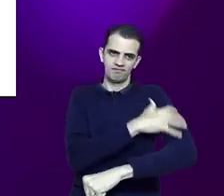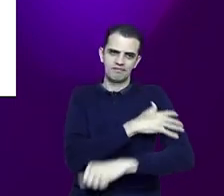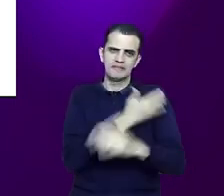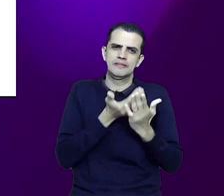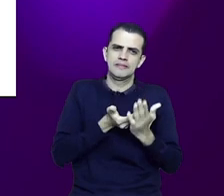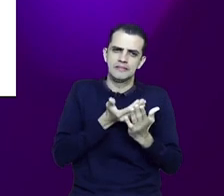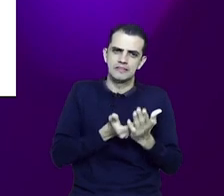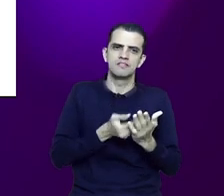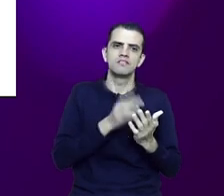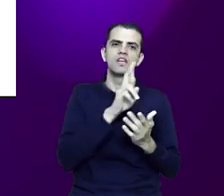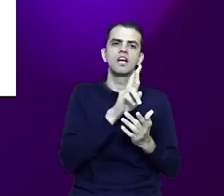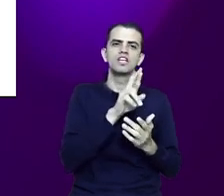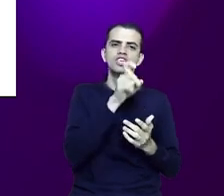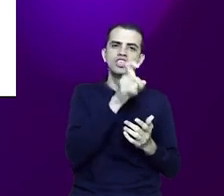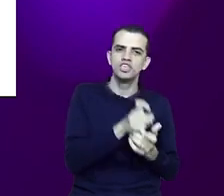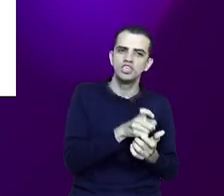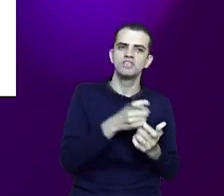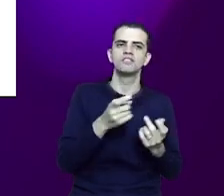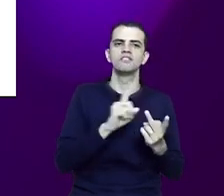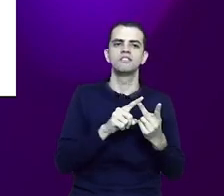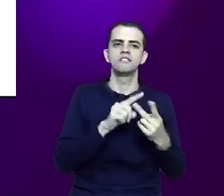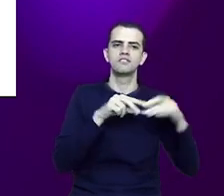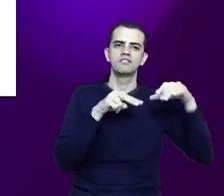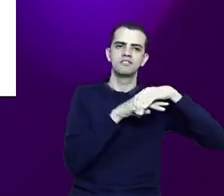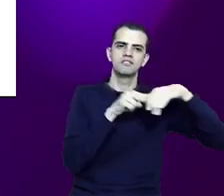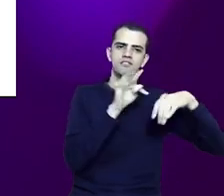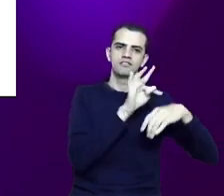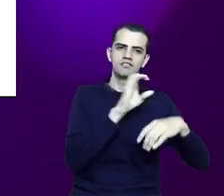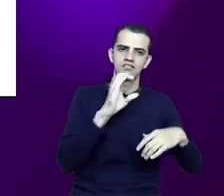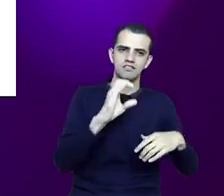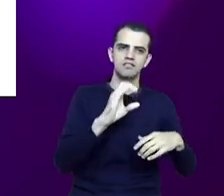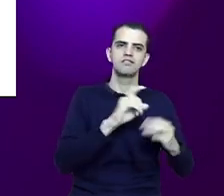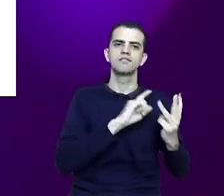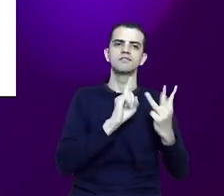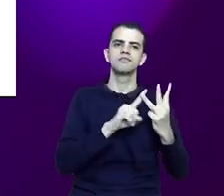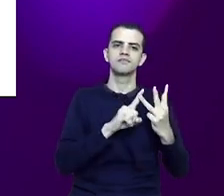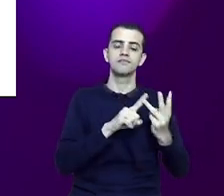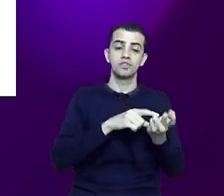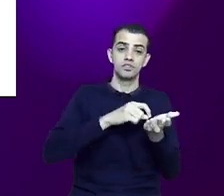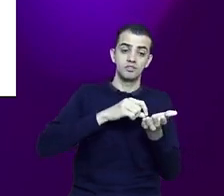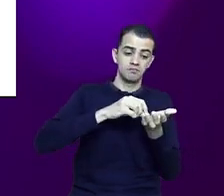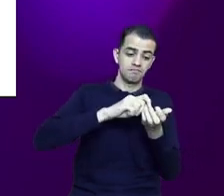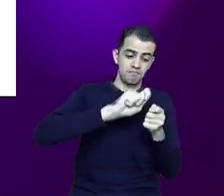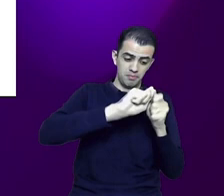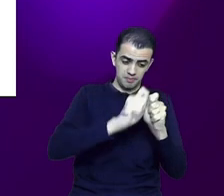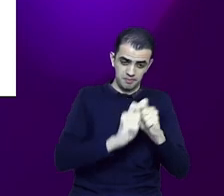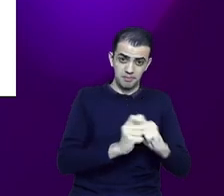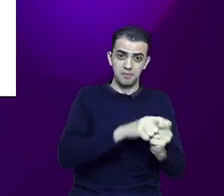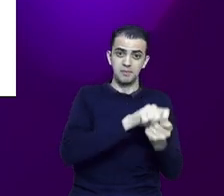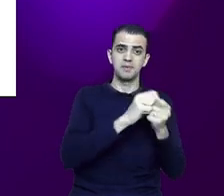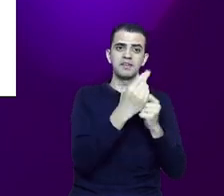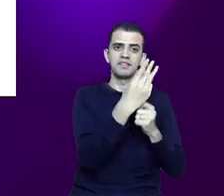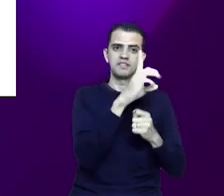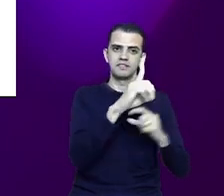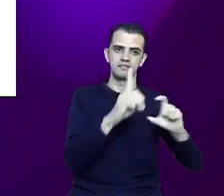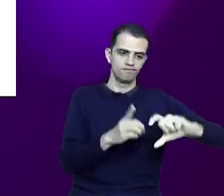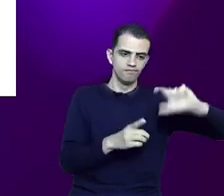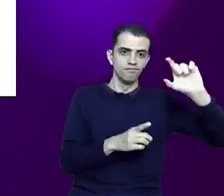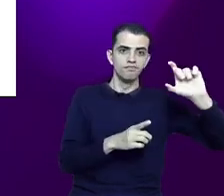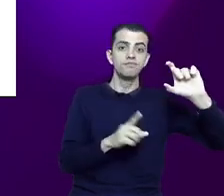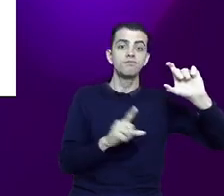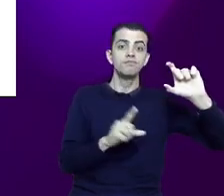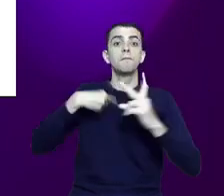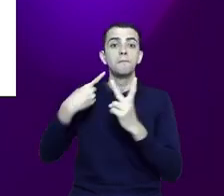estudadas com radiografia, tomografia, a impressão do modelo tridimensional e a utilização da realidade